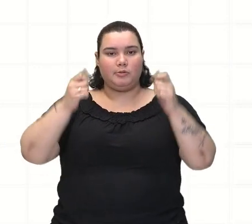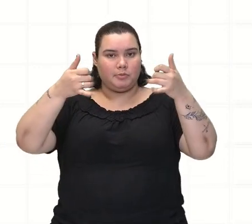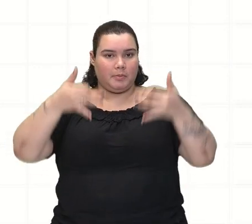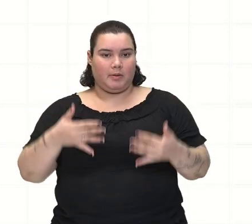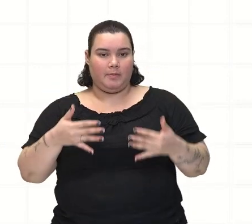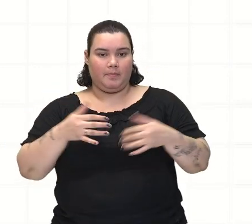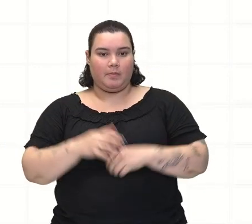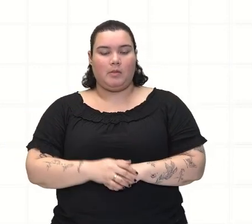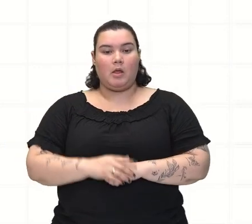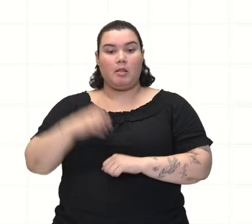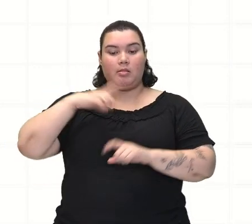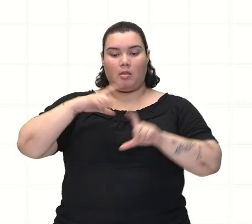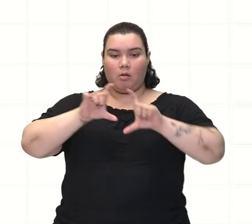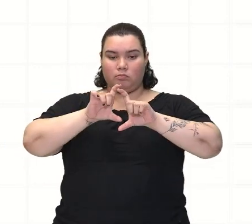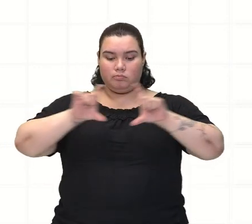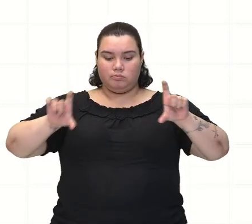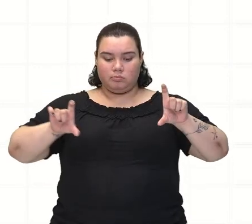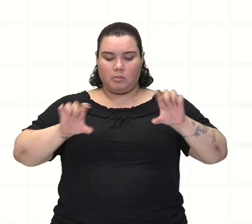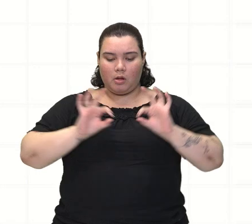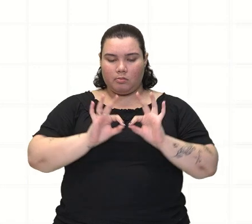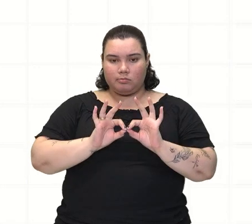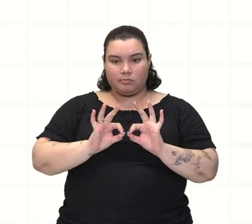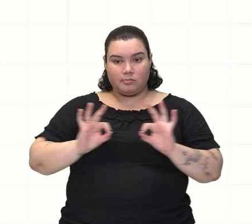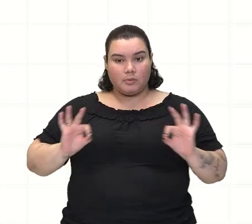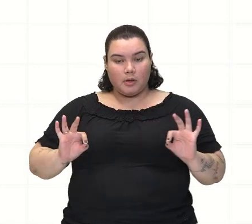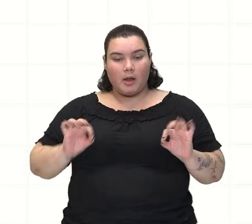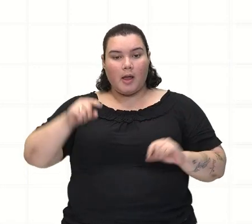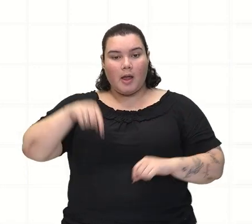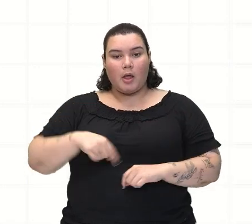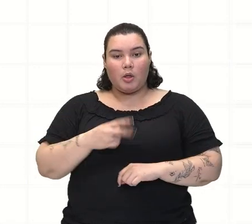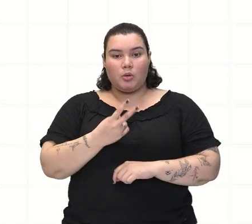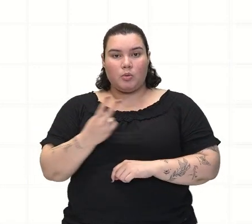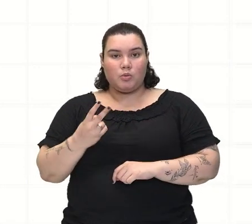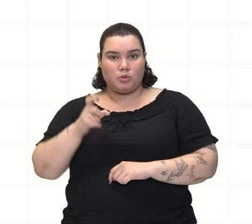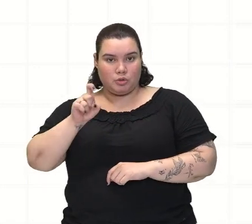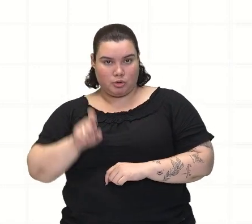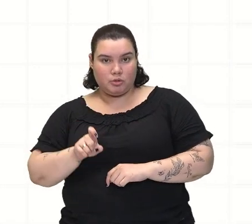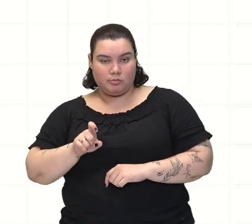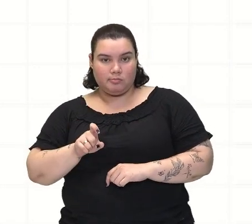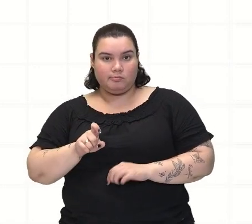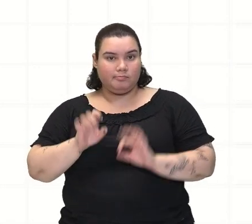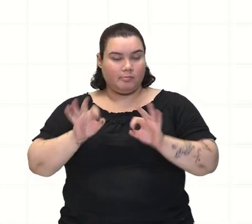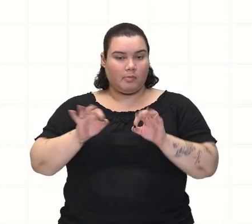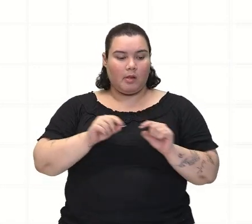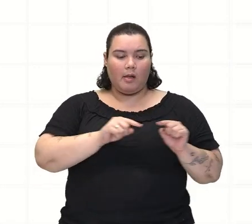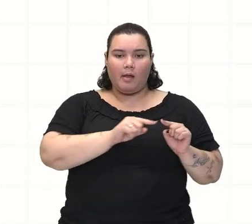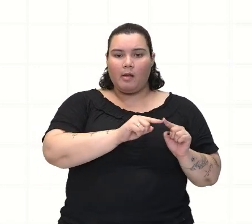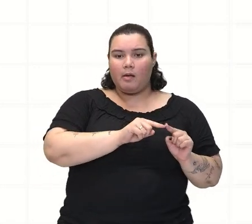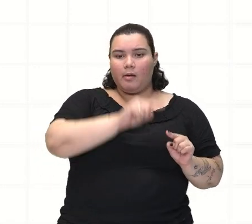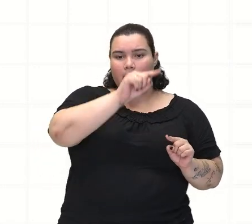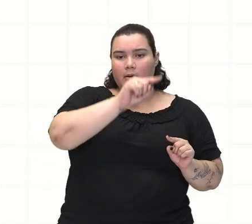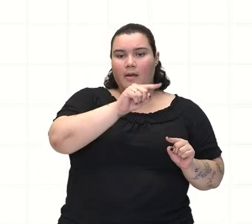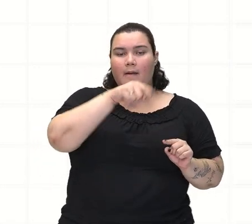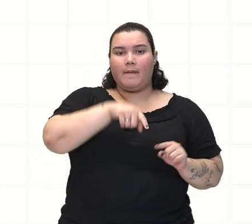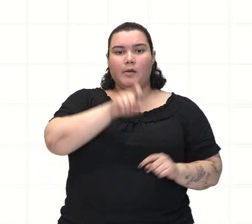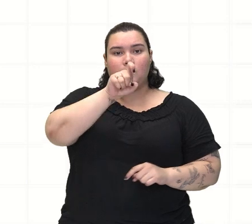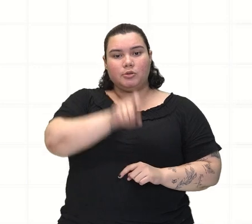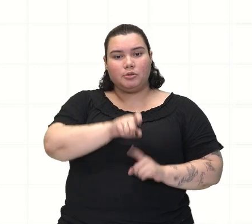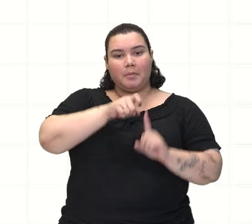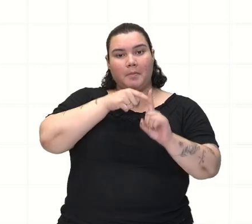medir 2x e o outro vai medir x mais 2,